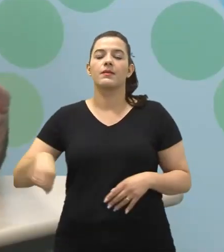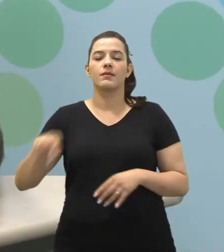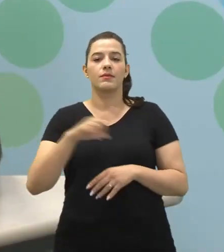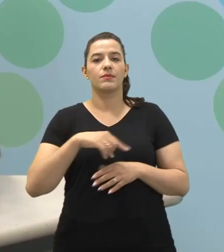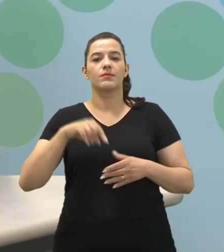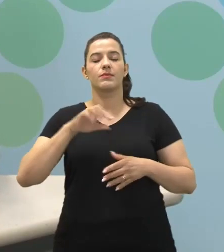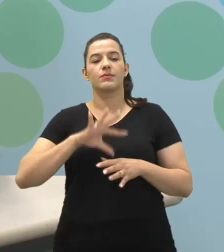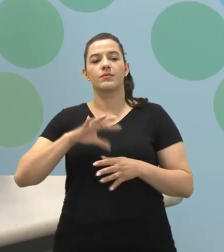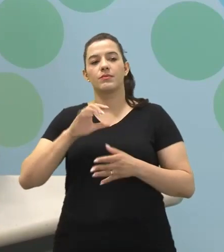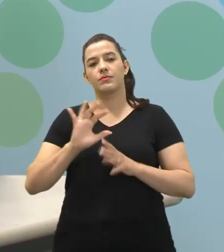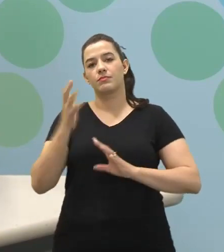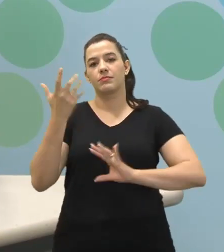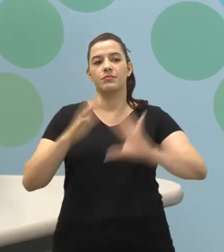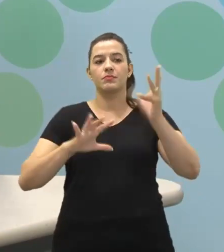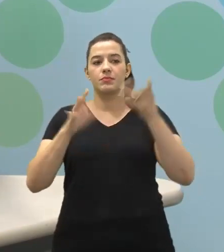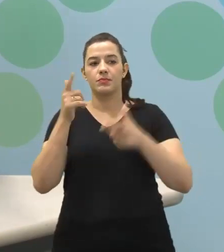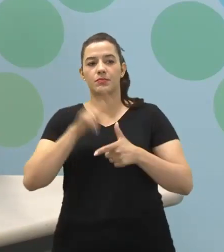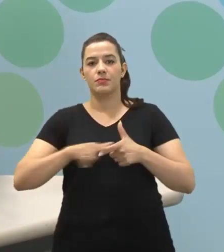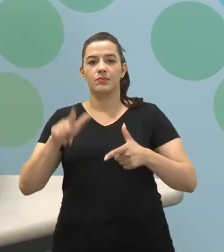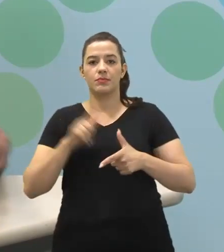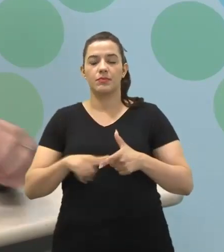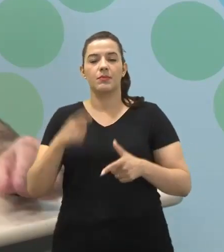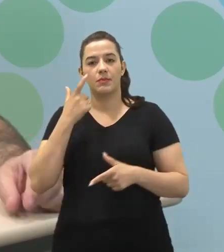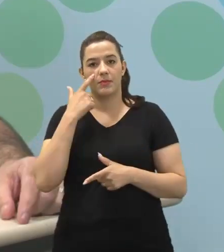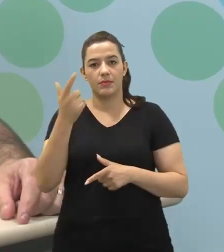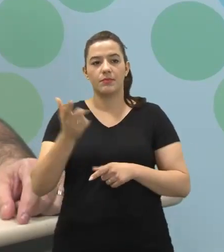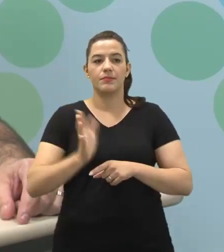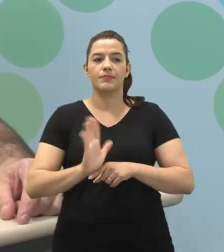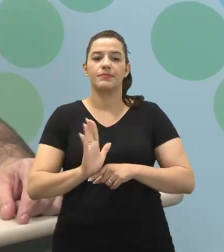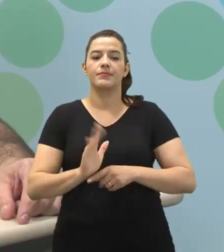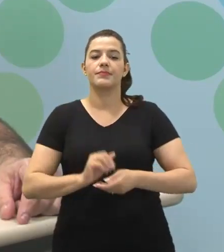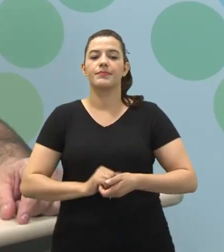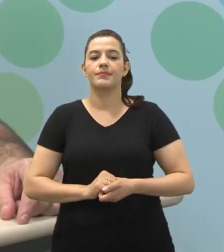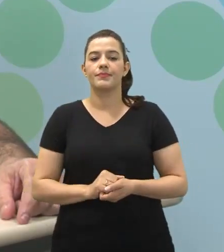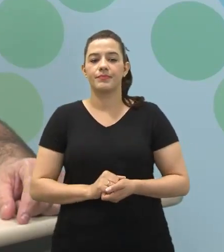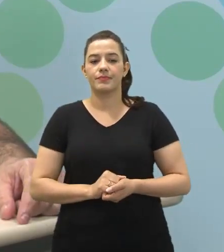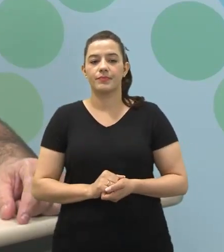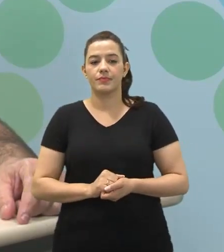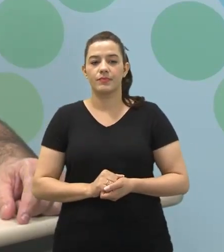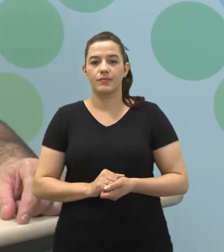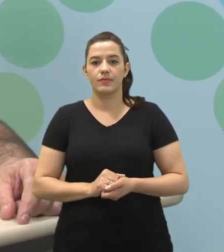da região do São dos de problemas vamos ver esse vídeo